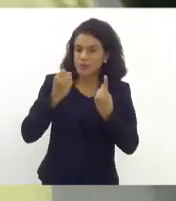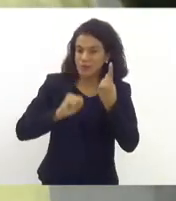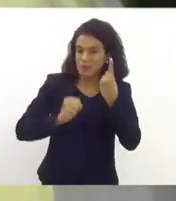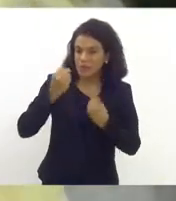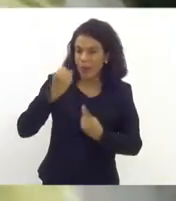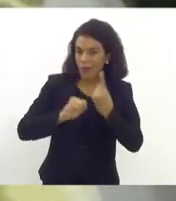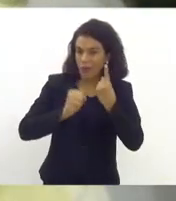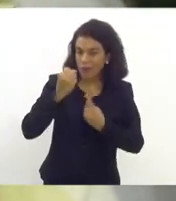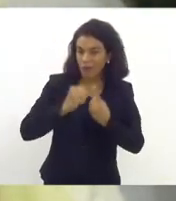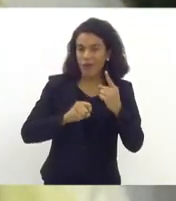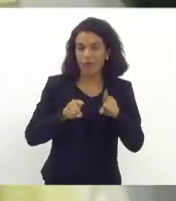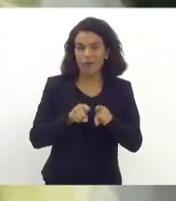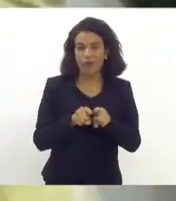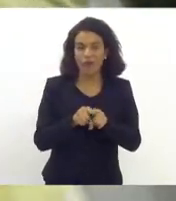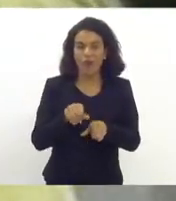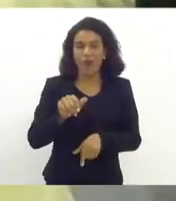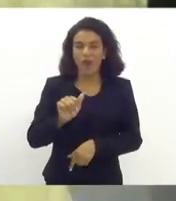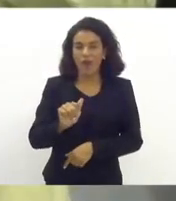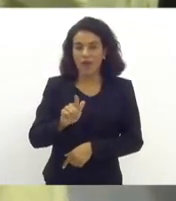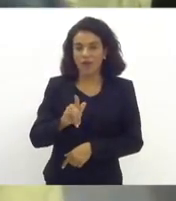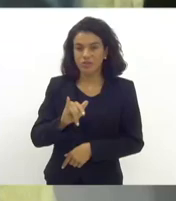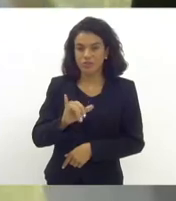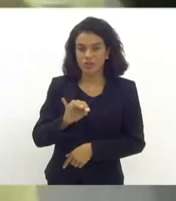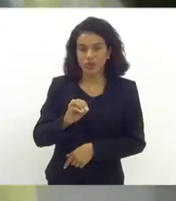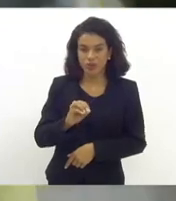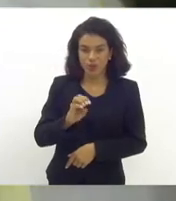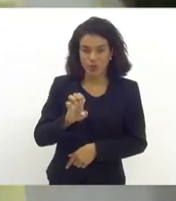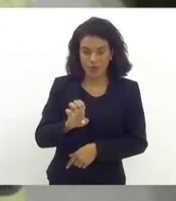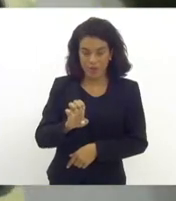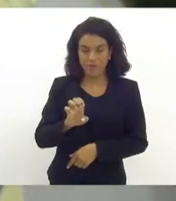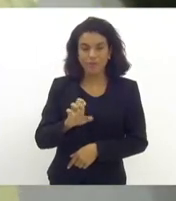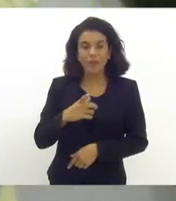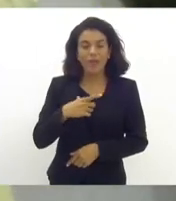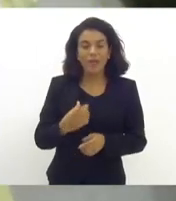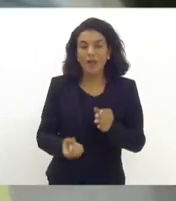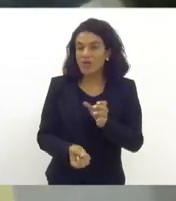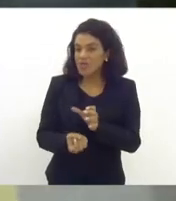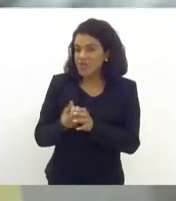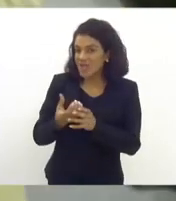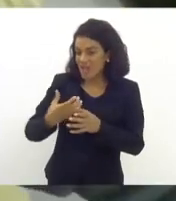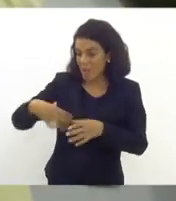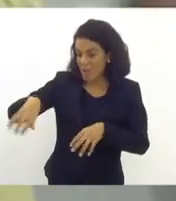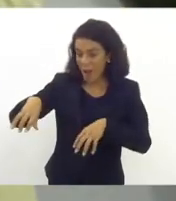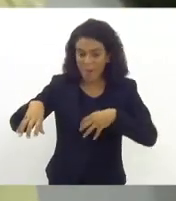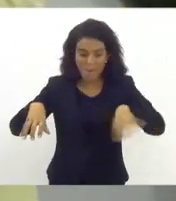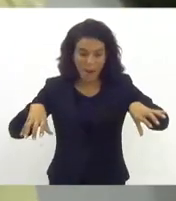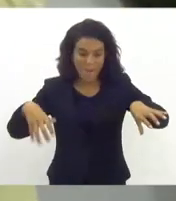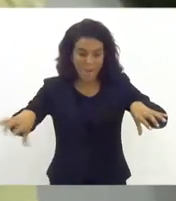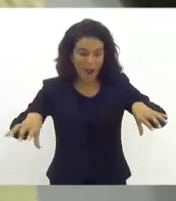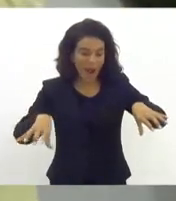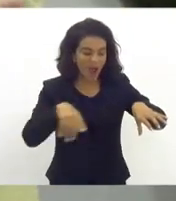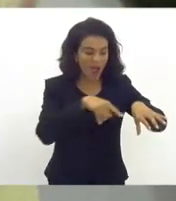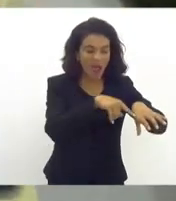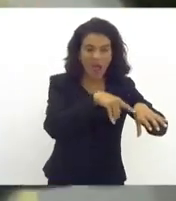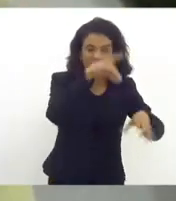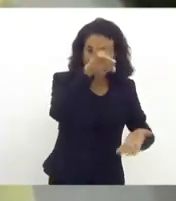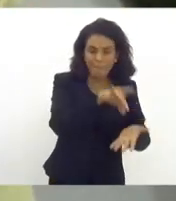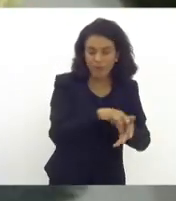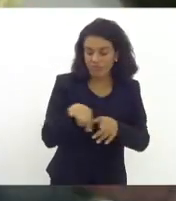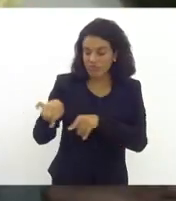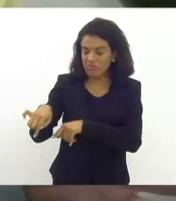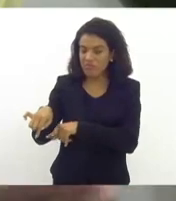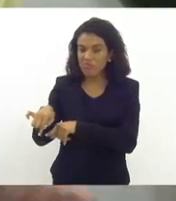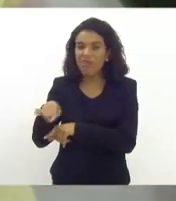de uma série de blocos que tem a regulamentação então quando a gente cria uma separação bloco clandestino no bloco oficial isso não é verdade as pessoas